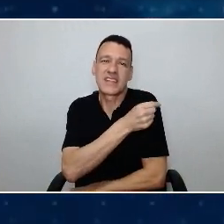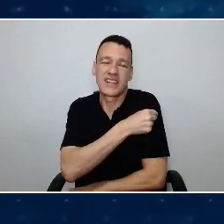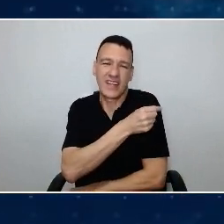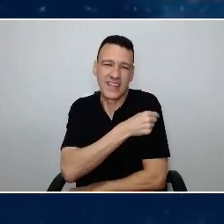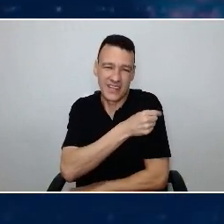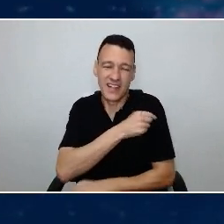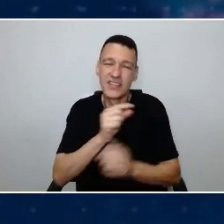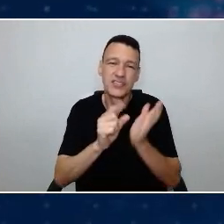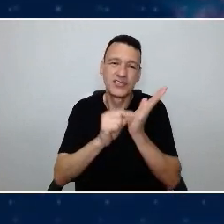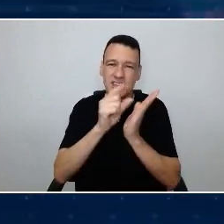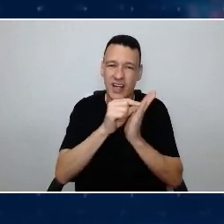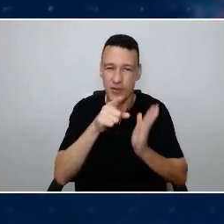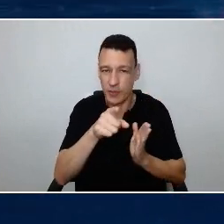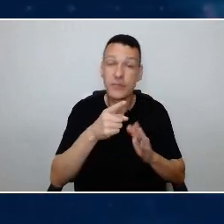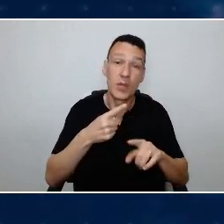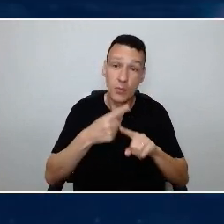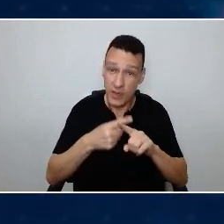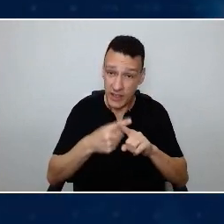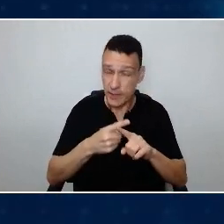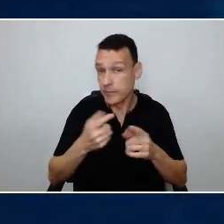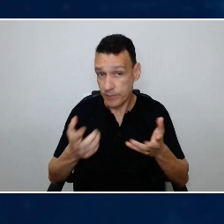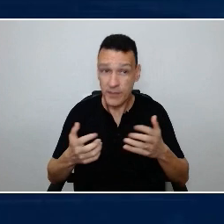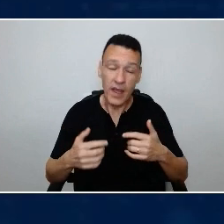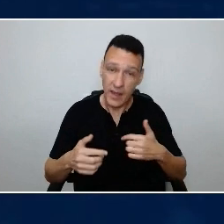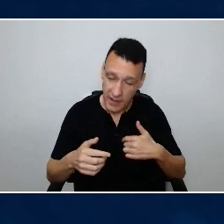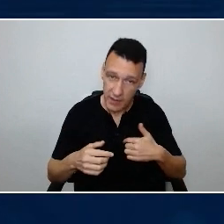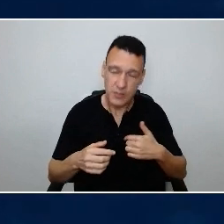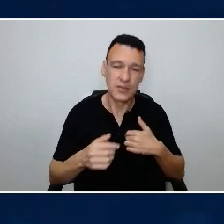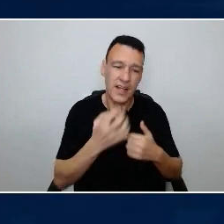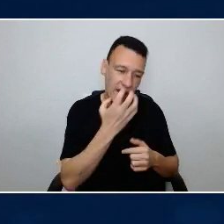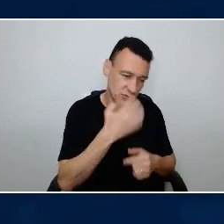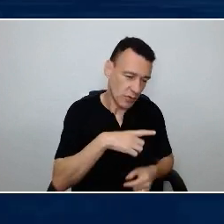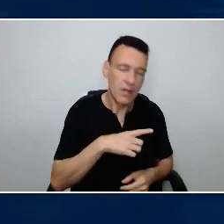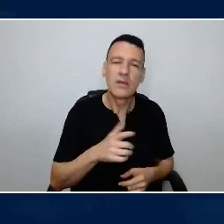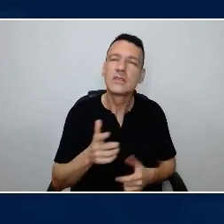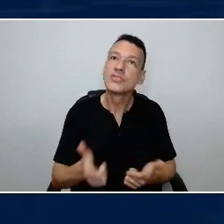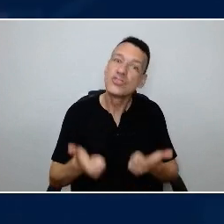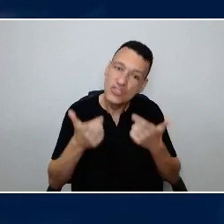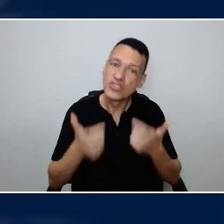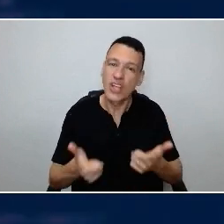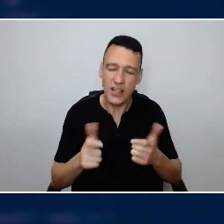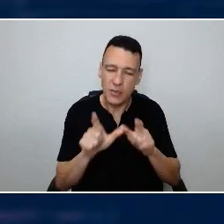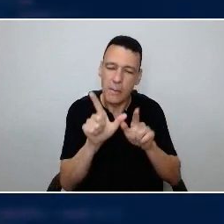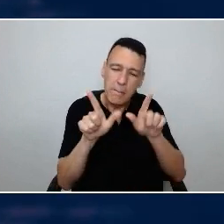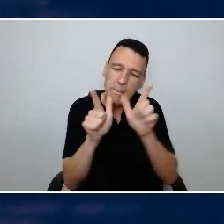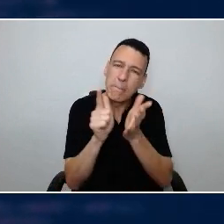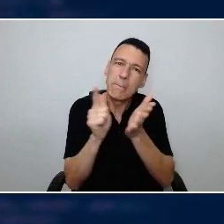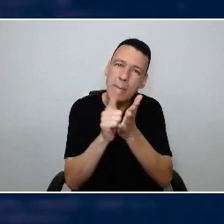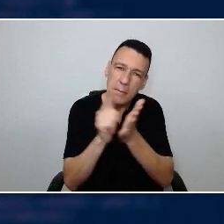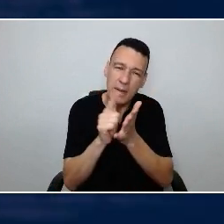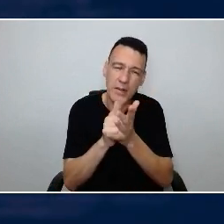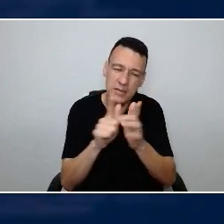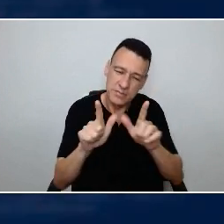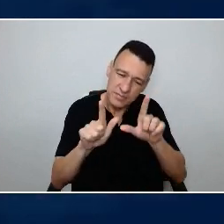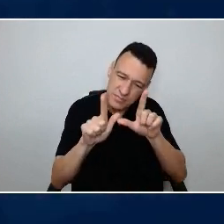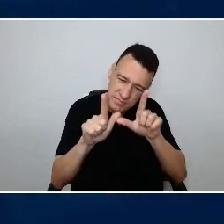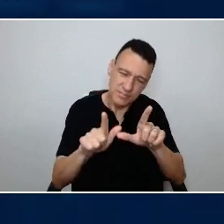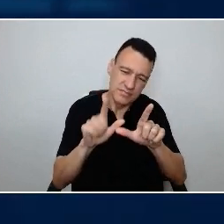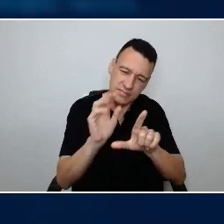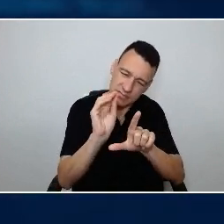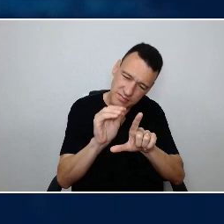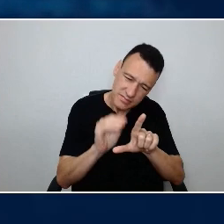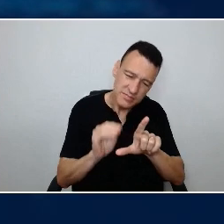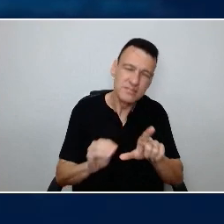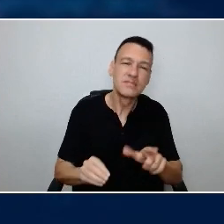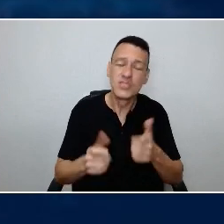dona de Pet Eu acho que é um saco você ter aquela carteira de de vacina porque aquela carteira de vacina de papel você